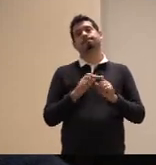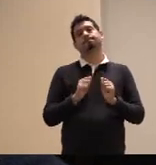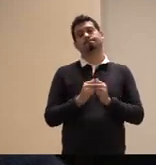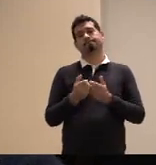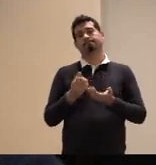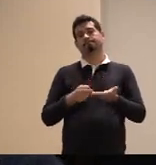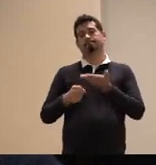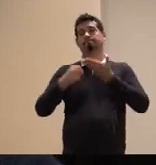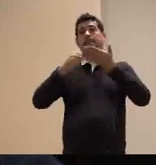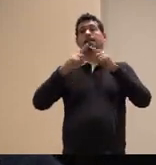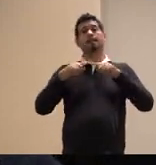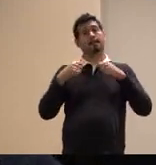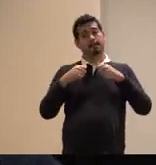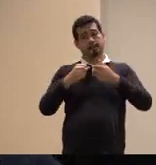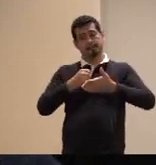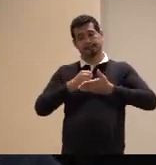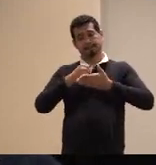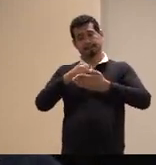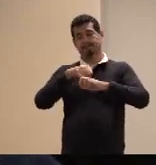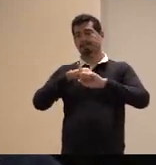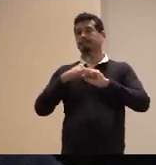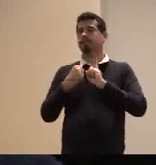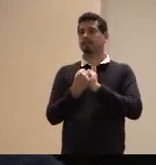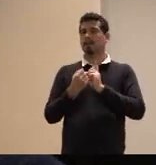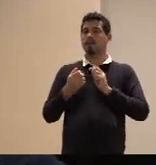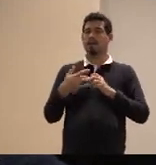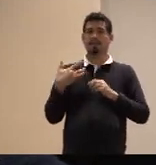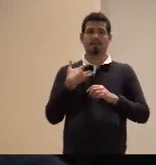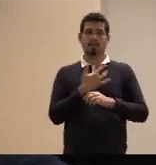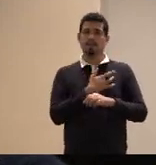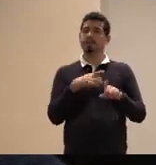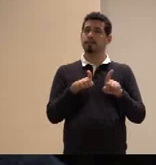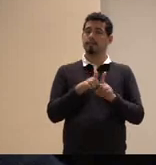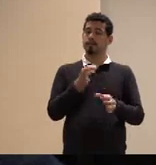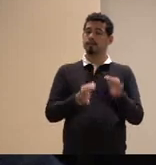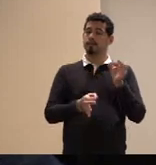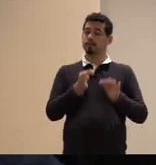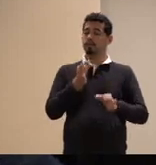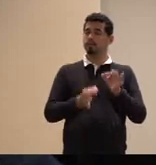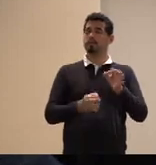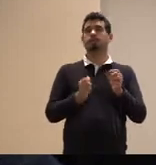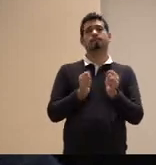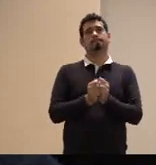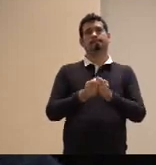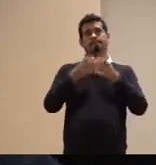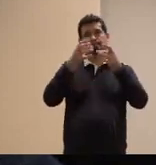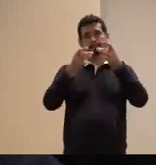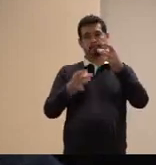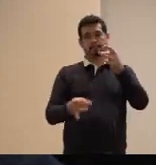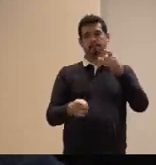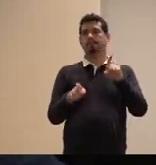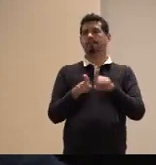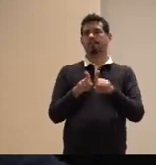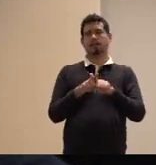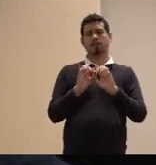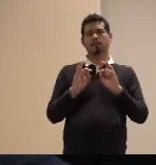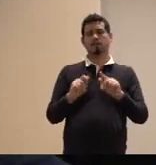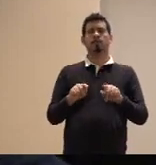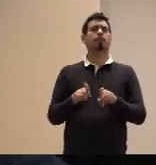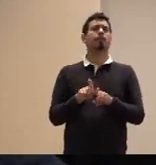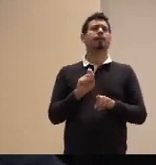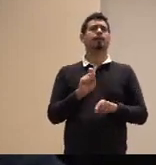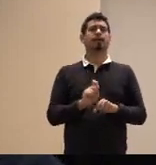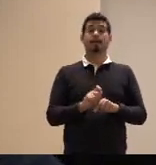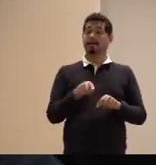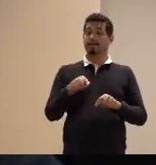complexidade da assistência social com a saúde e com a justiça, que determina isso, né? Que determina, inclusive, que